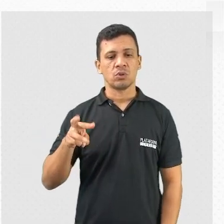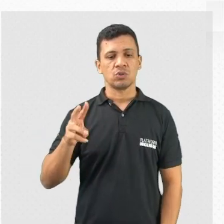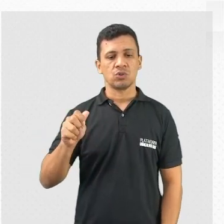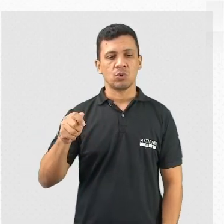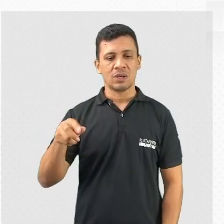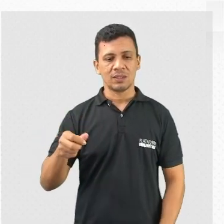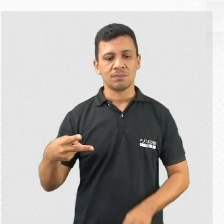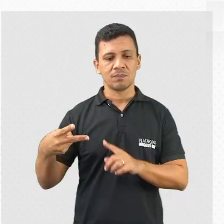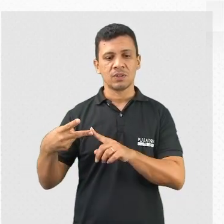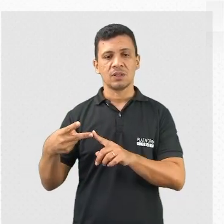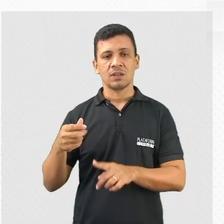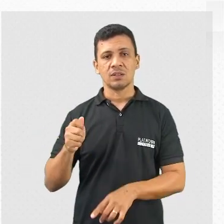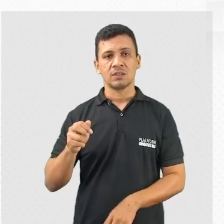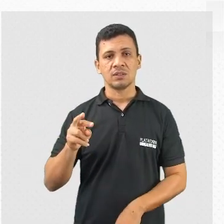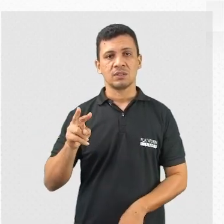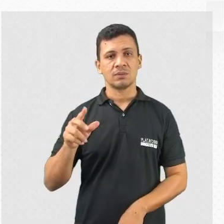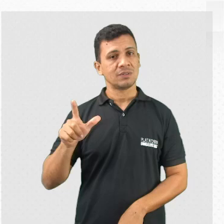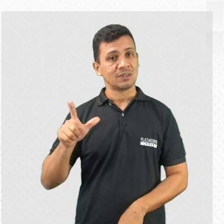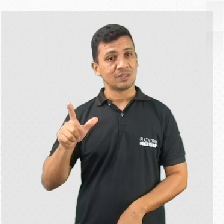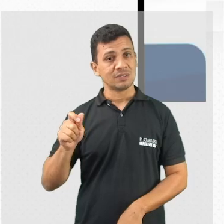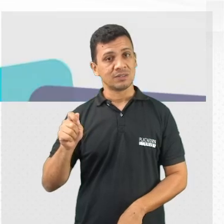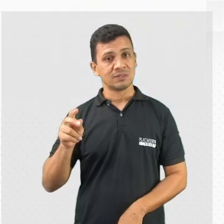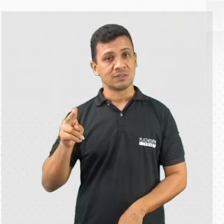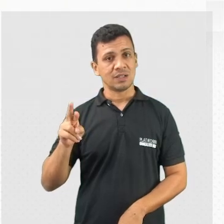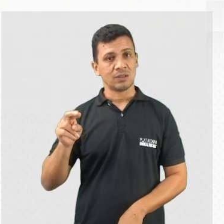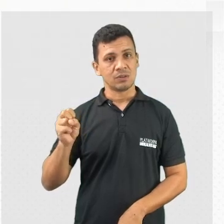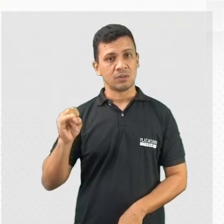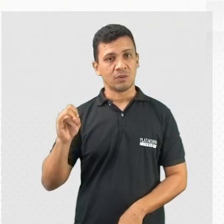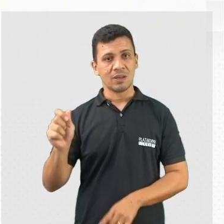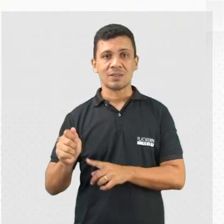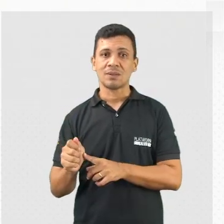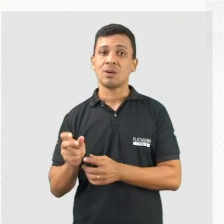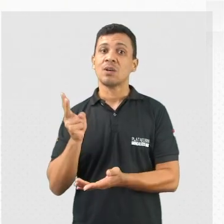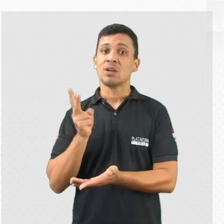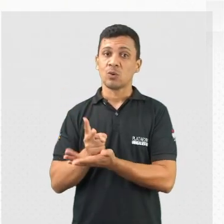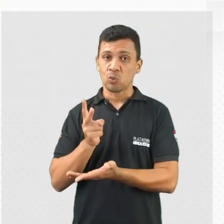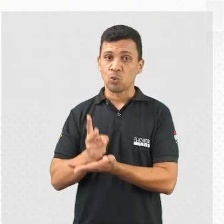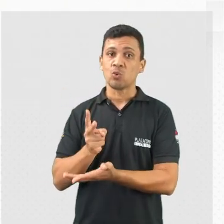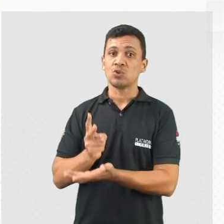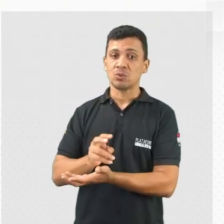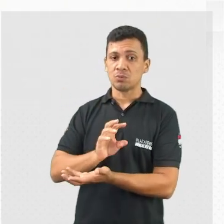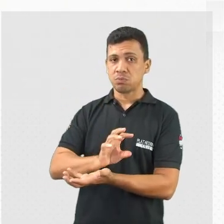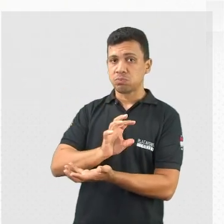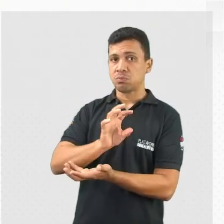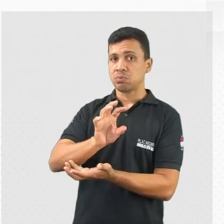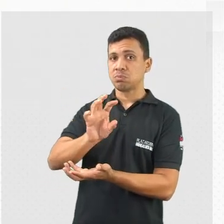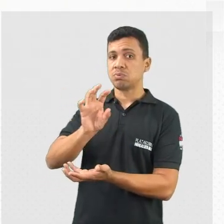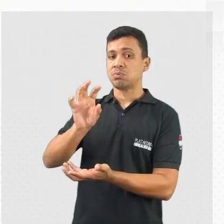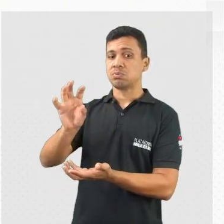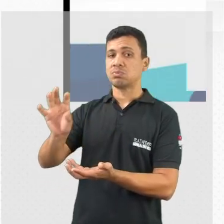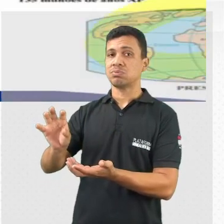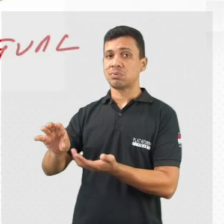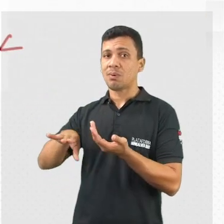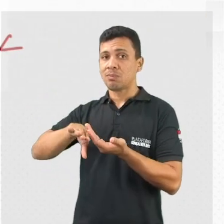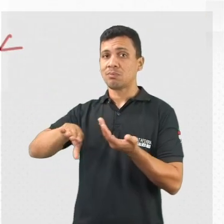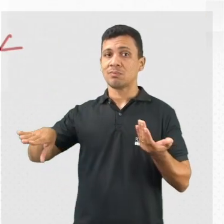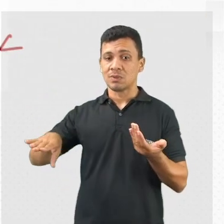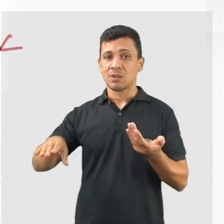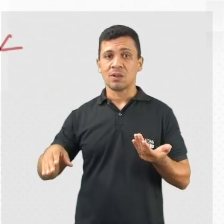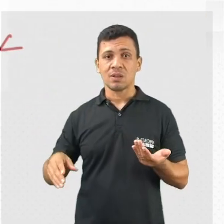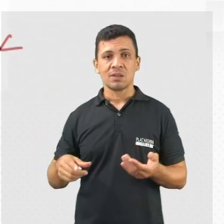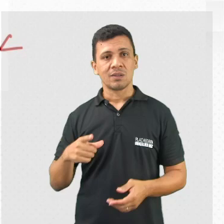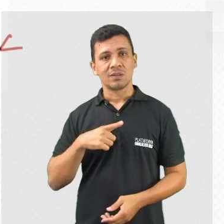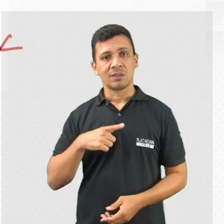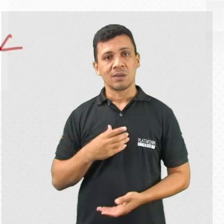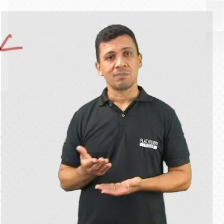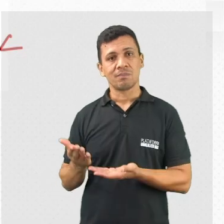e Gondwana, e continuam a se fragmentar, até adquirirem a forma atual, como vocês podem